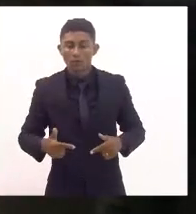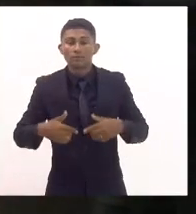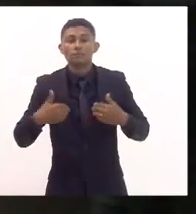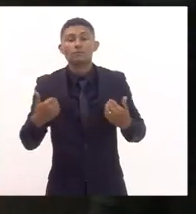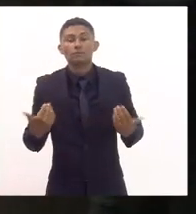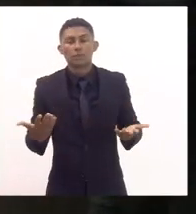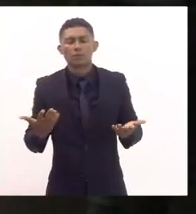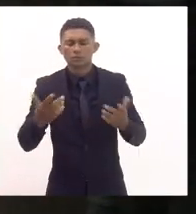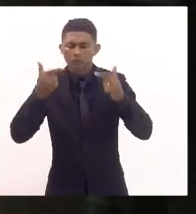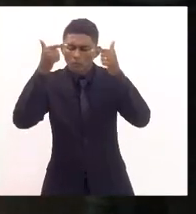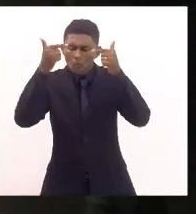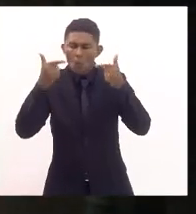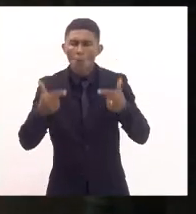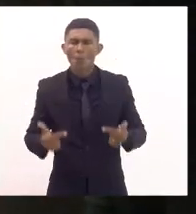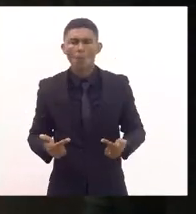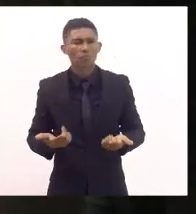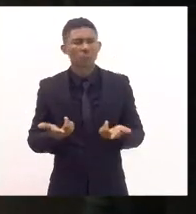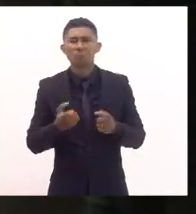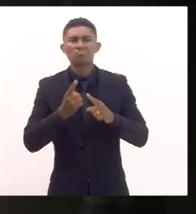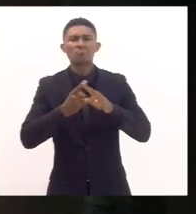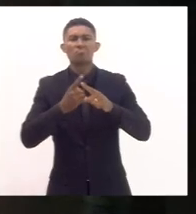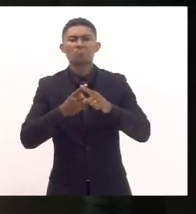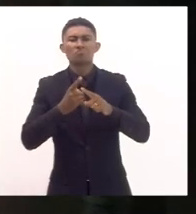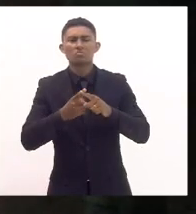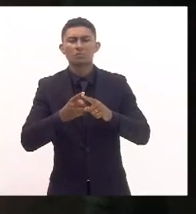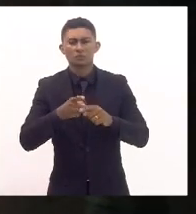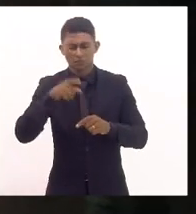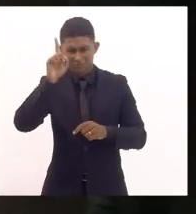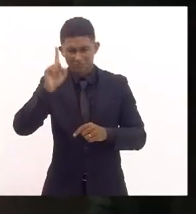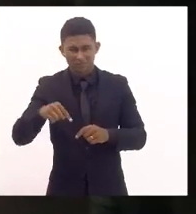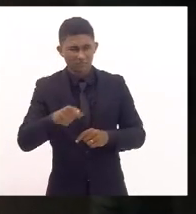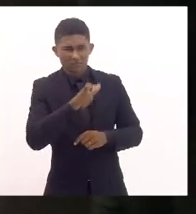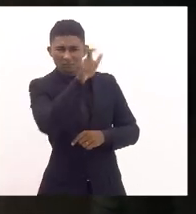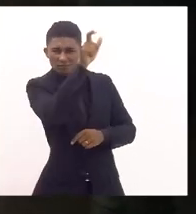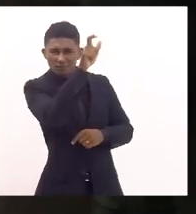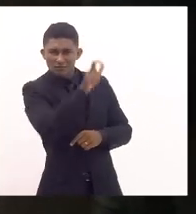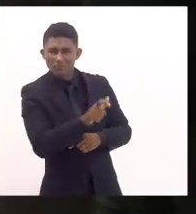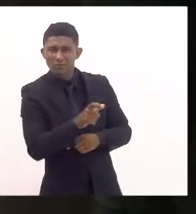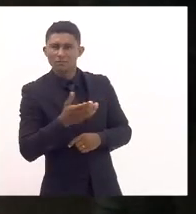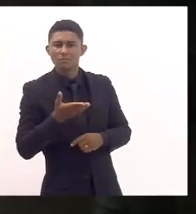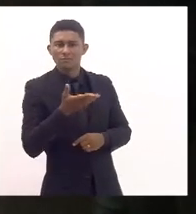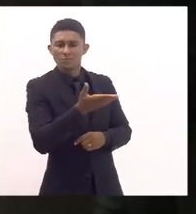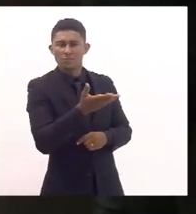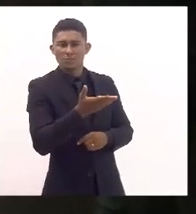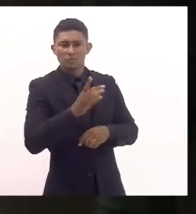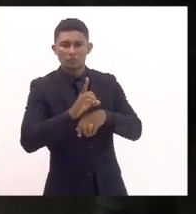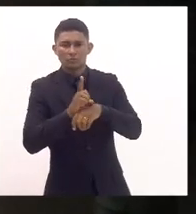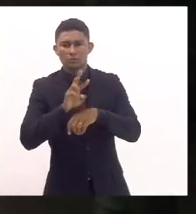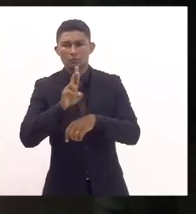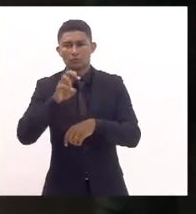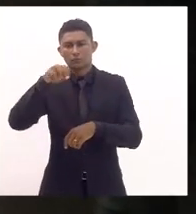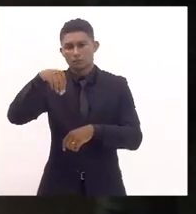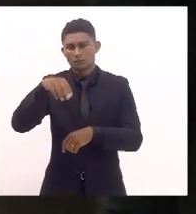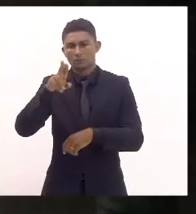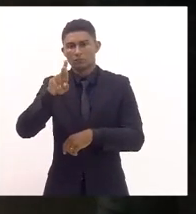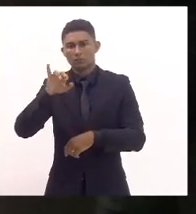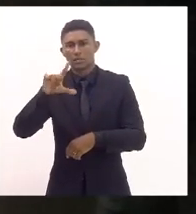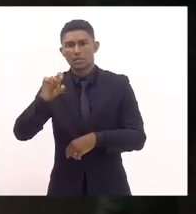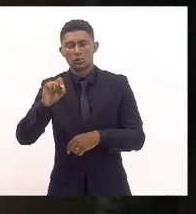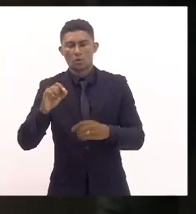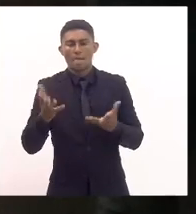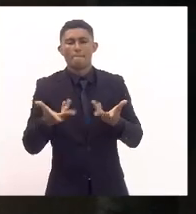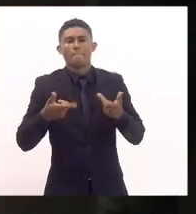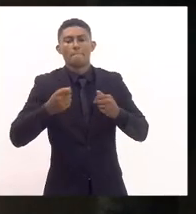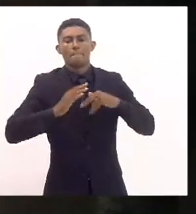a nossa abstenção não tem a ver com a qualidade técnica do Dr Murilo dos Reis